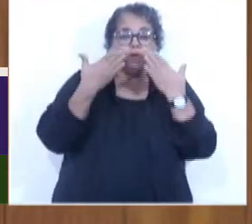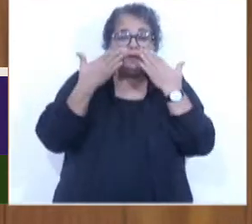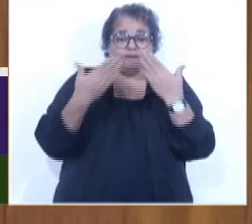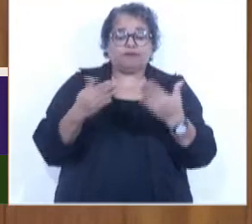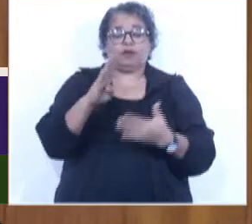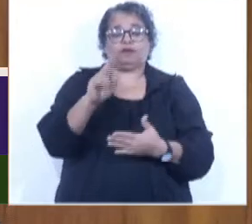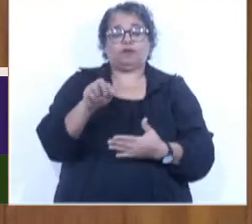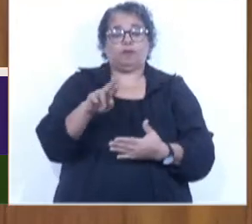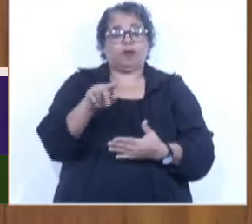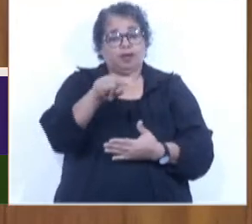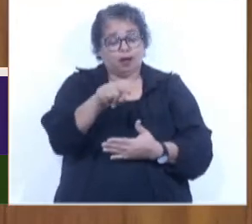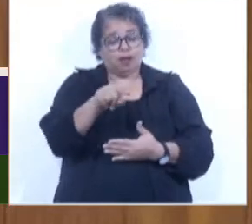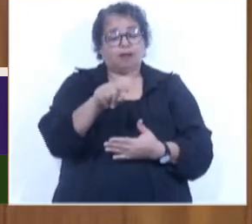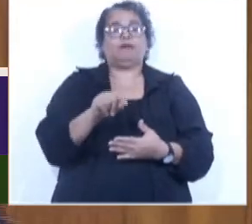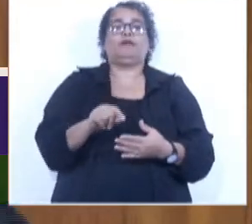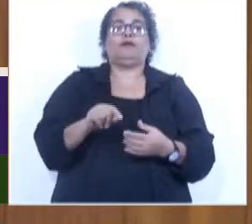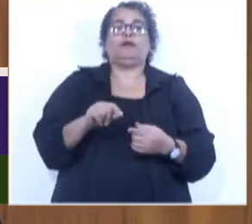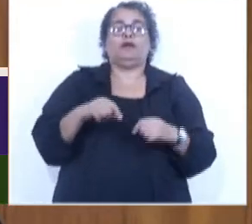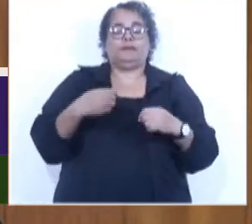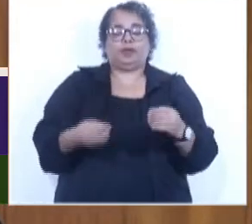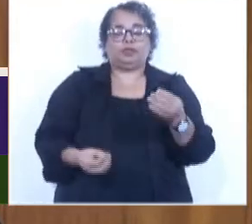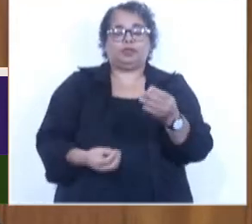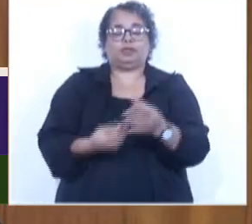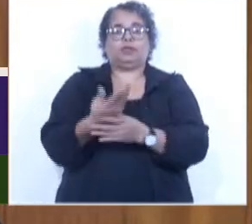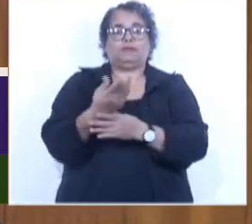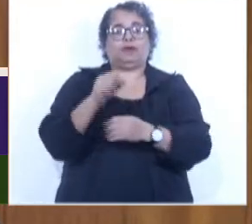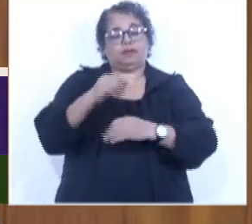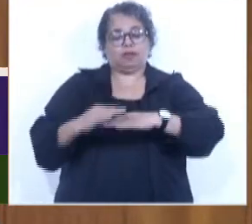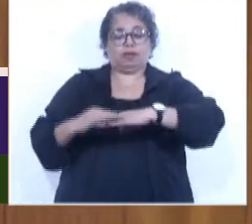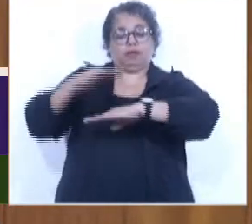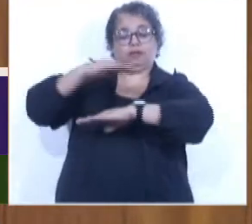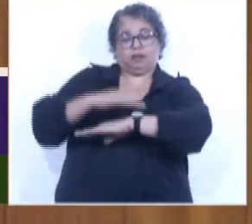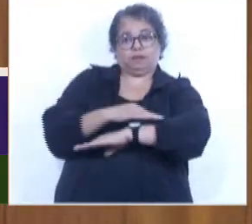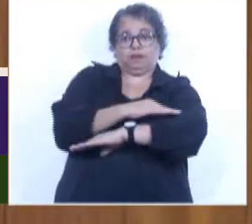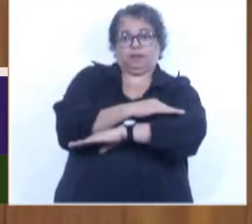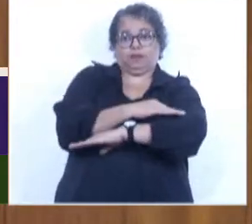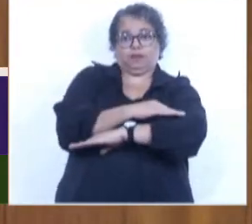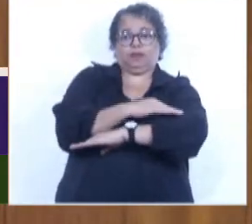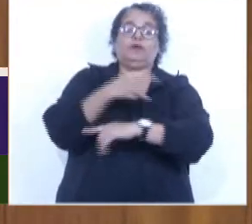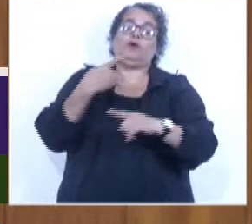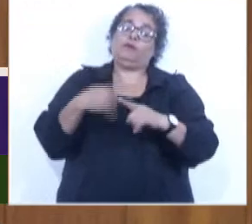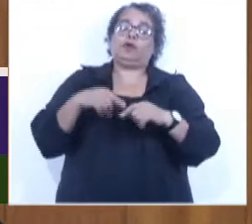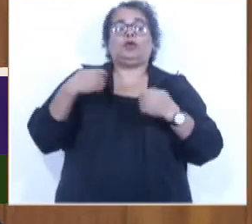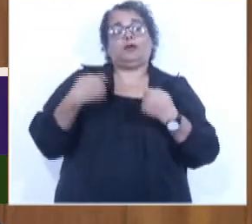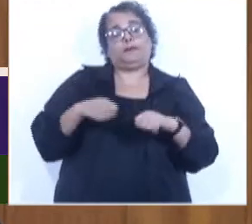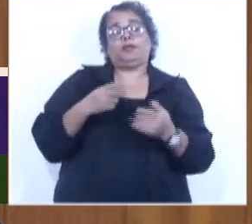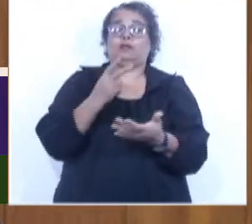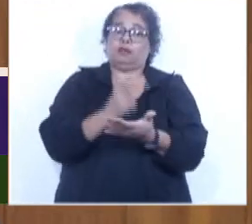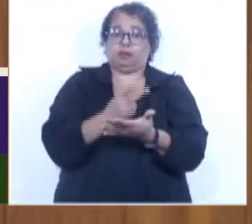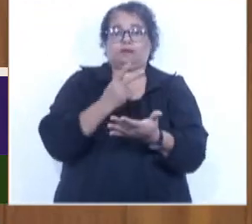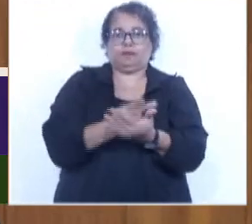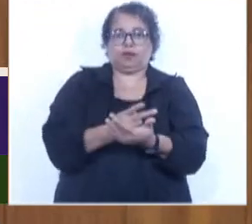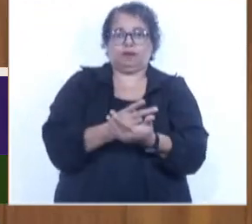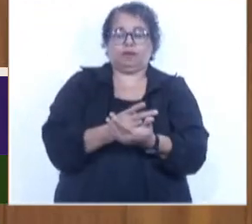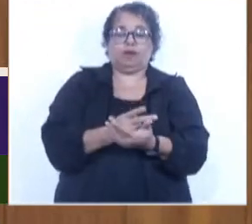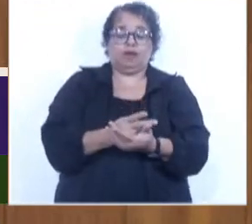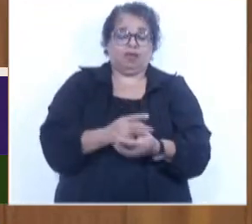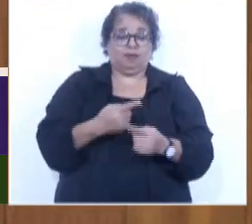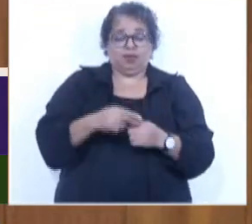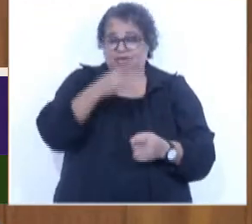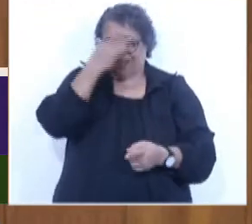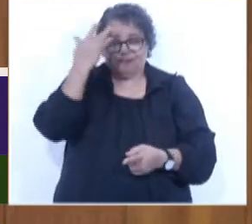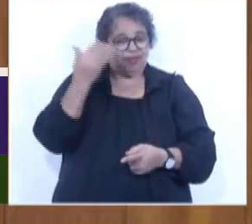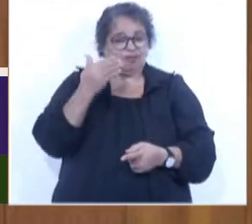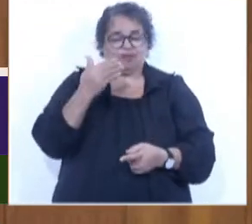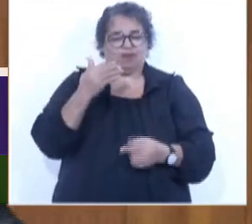ao don't steak seja implantado esse quebra-mola porque realmente é necessário infelizmente as pessoas não respeitam o trânsito